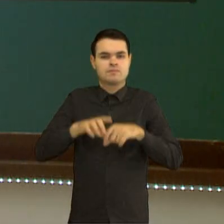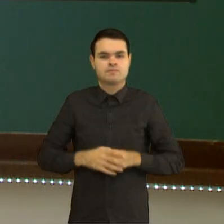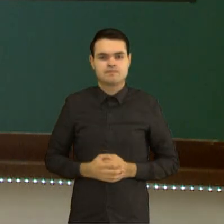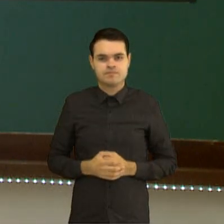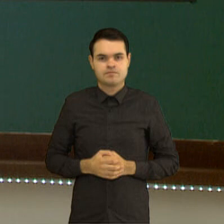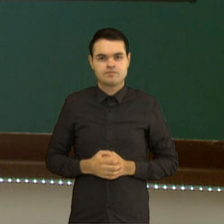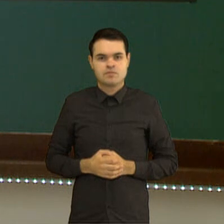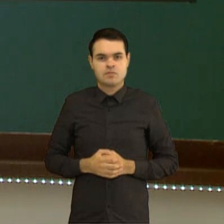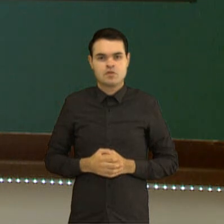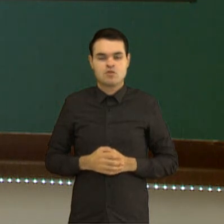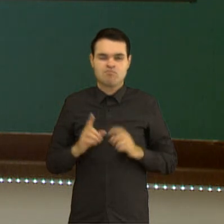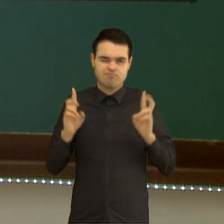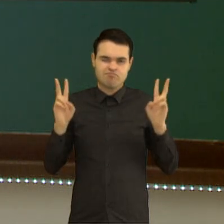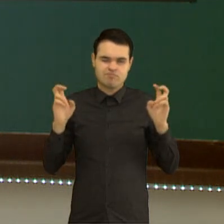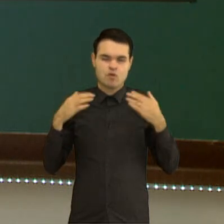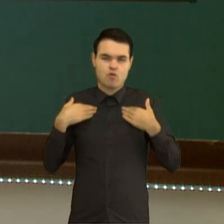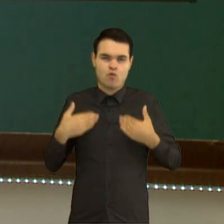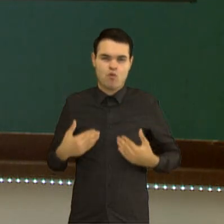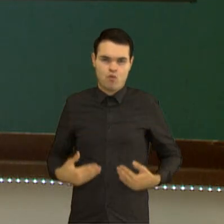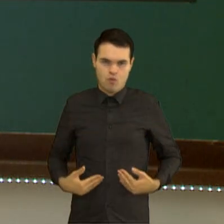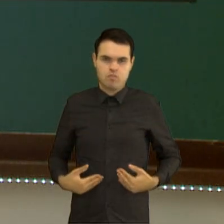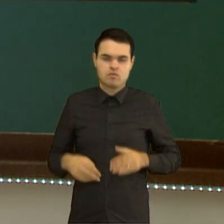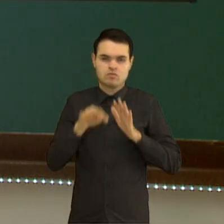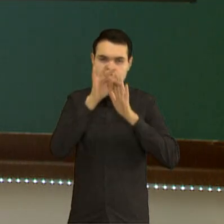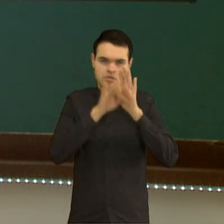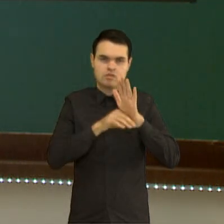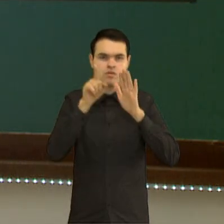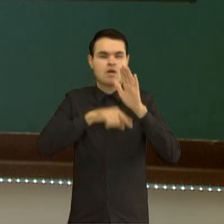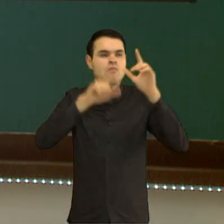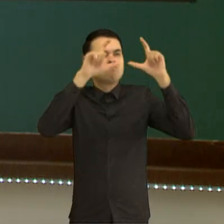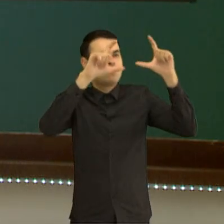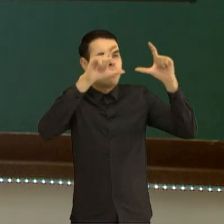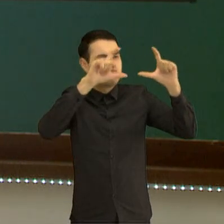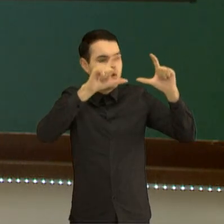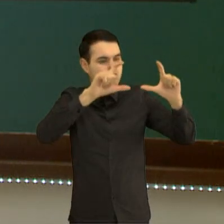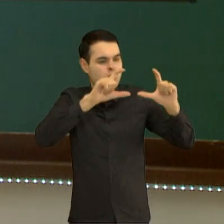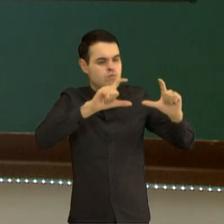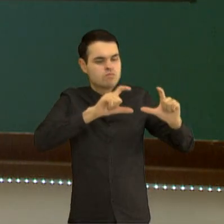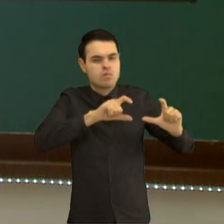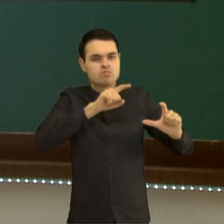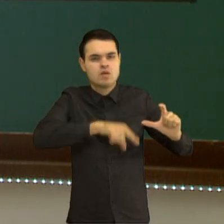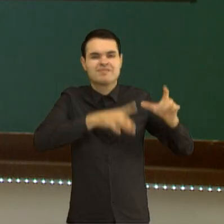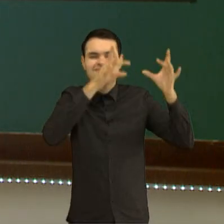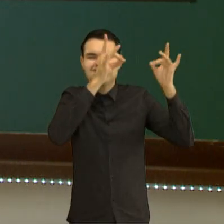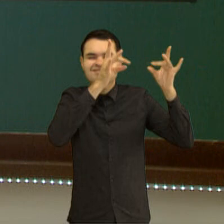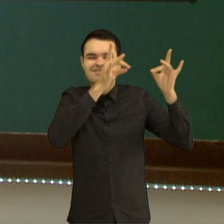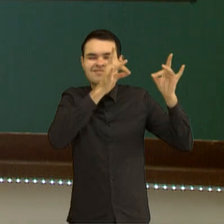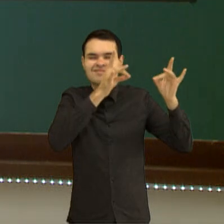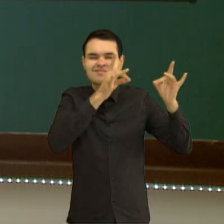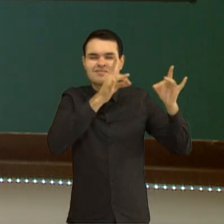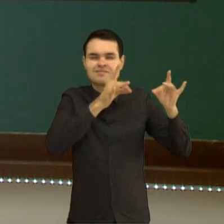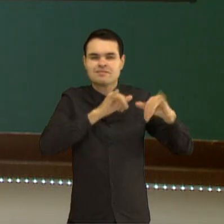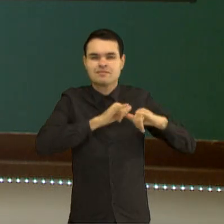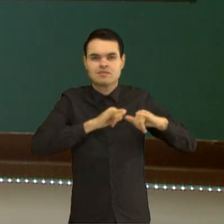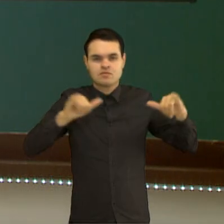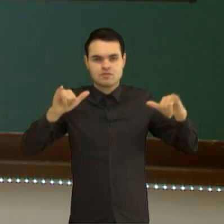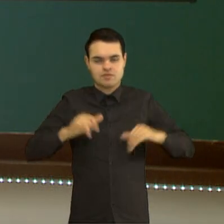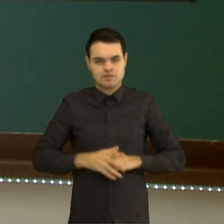o corpo do texto, que são os demais conteúdos da notícia, ou seja, o detalhamento da